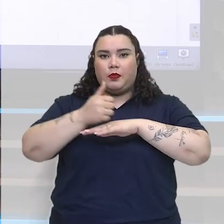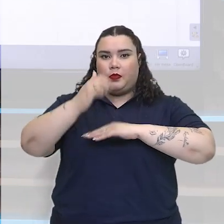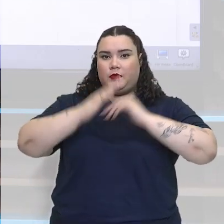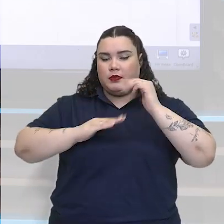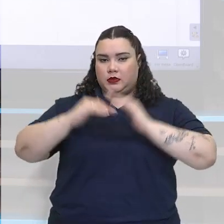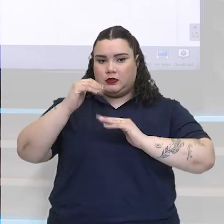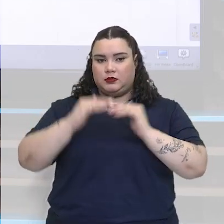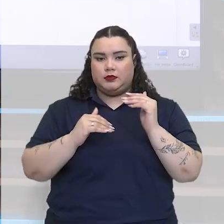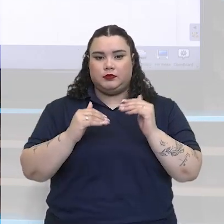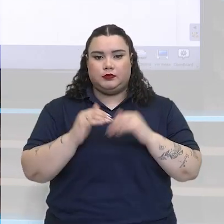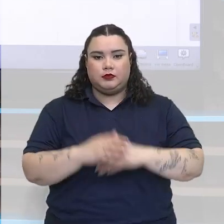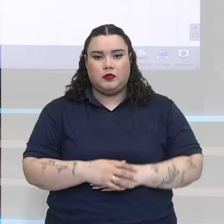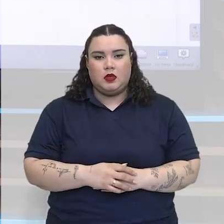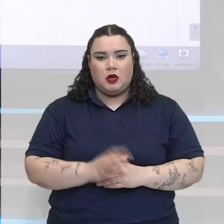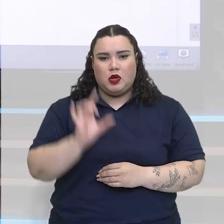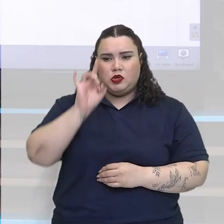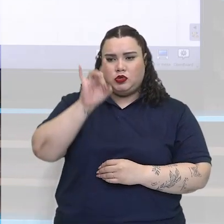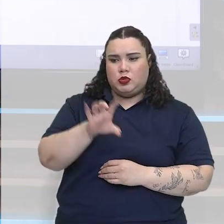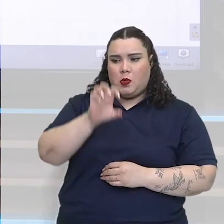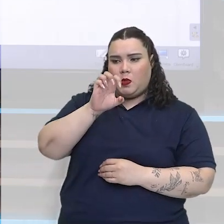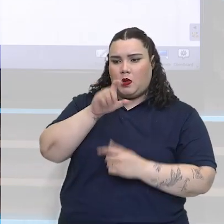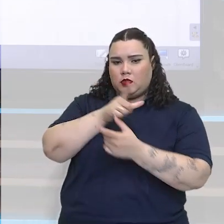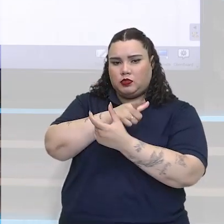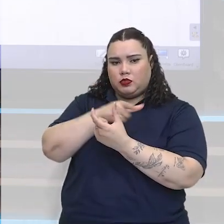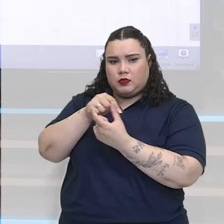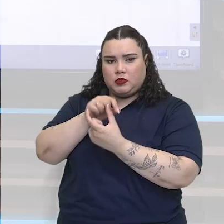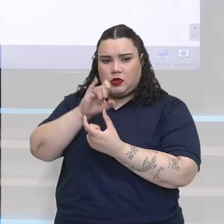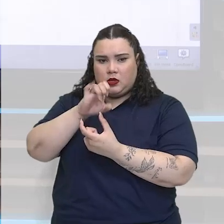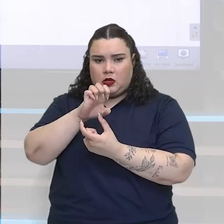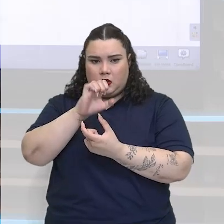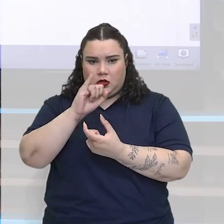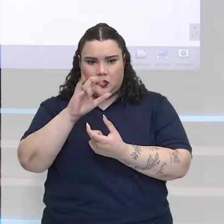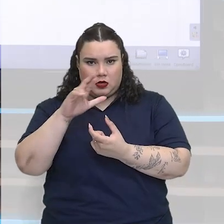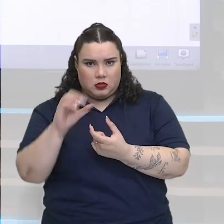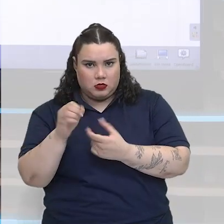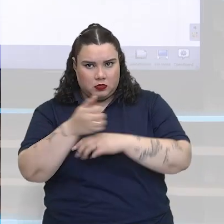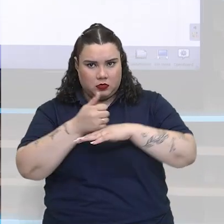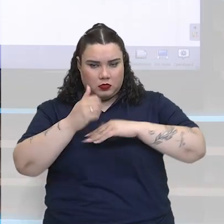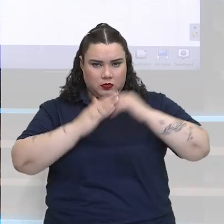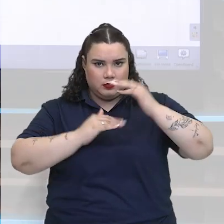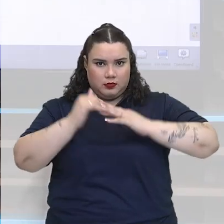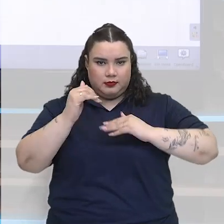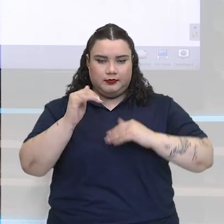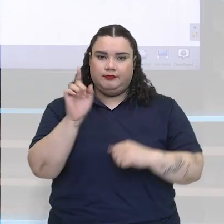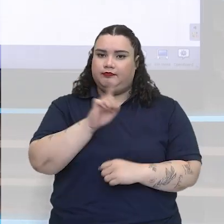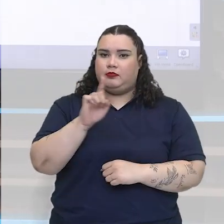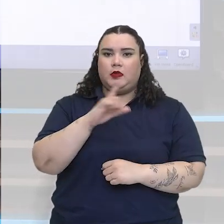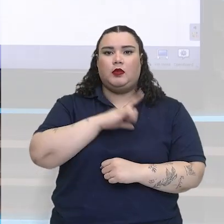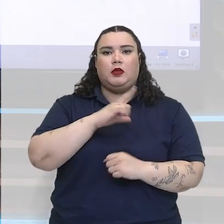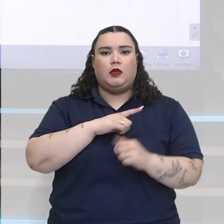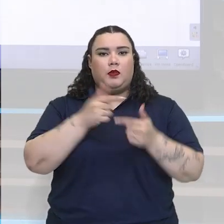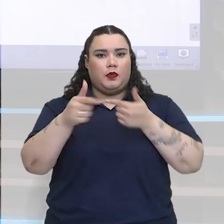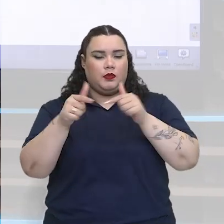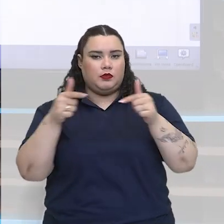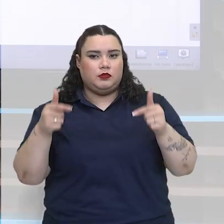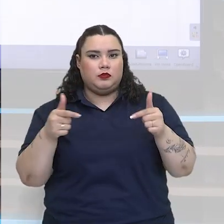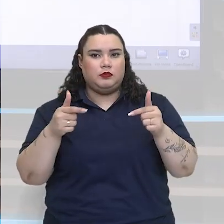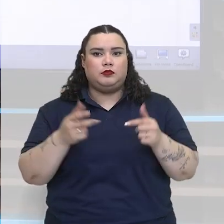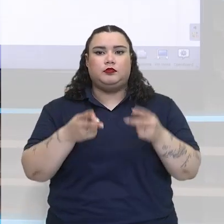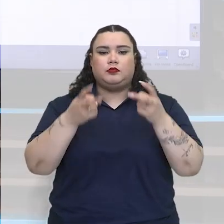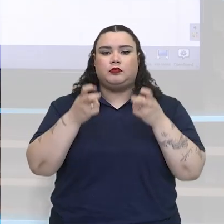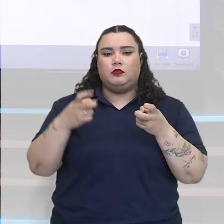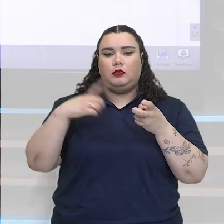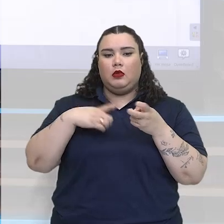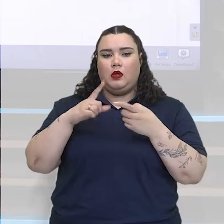profissão. Professora, só existe esse sufixo eiro para indicar a profissão? Não, existem outros. Você viu aqui